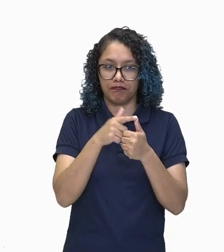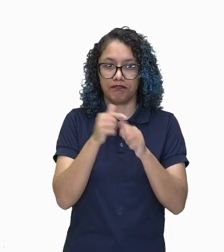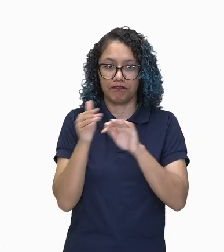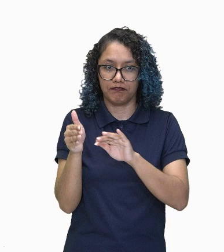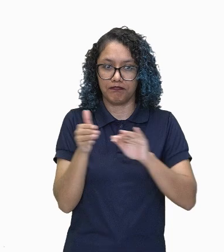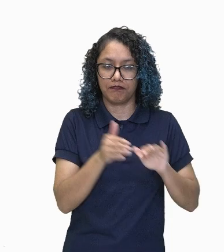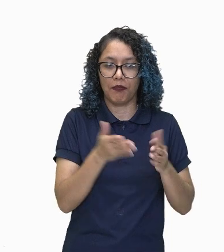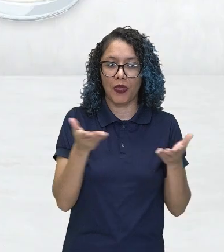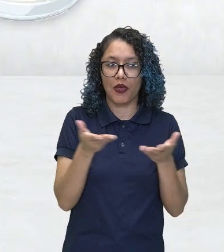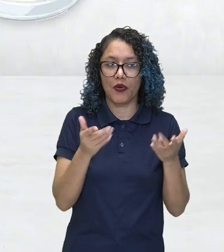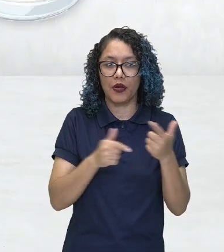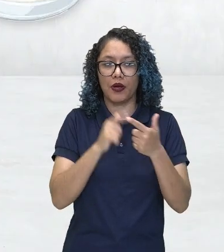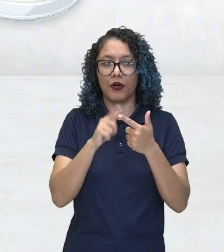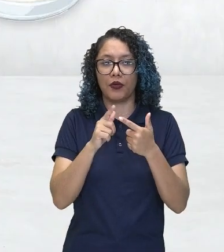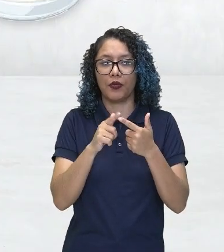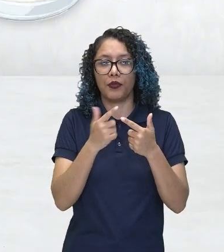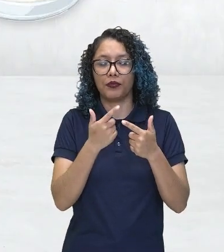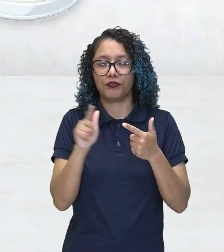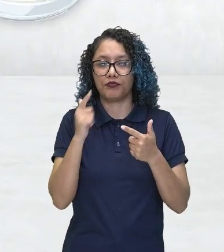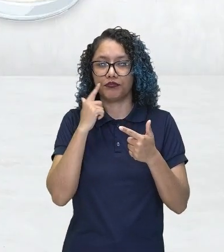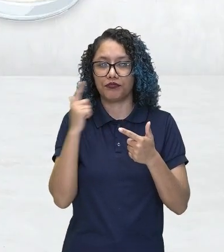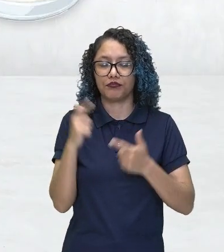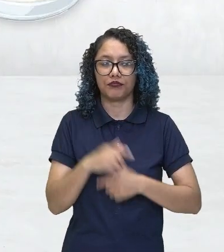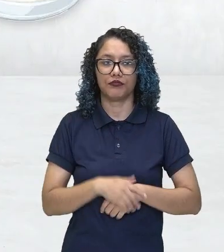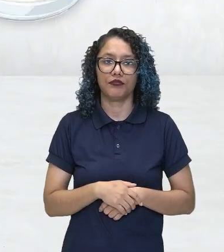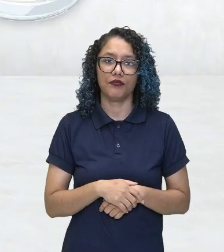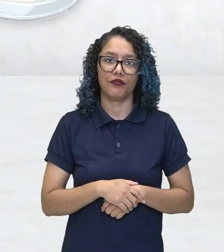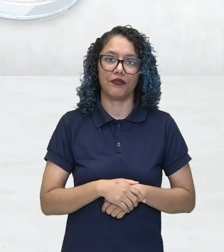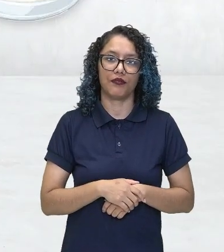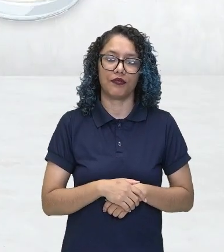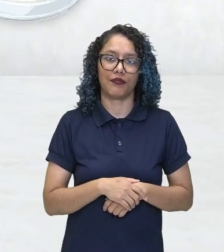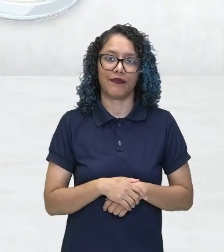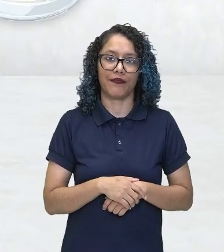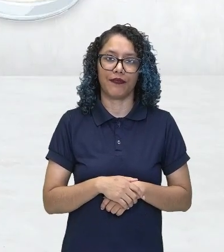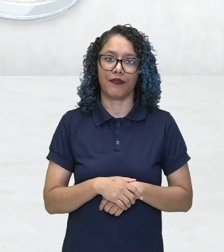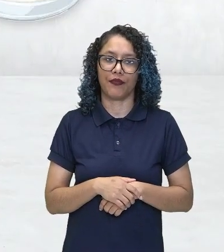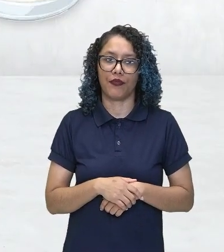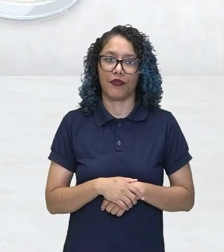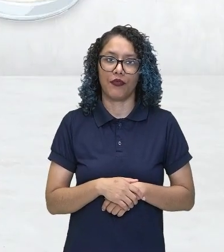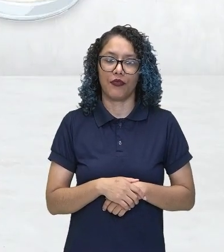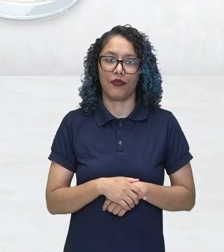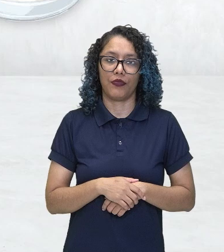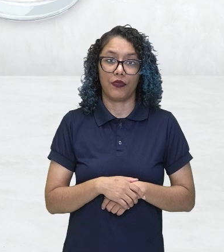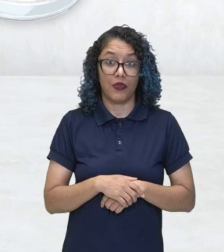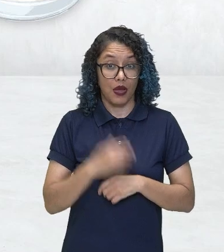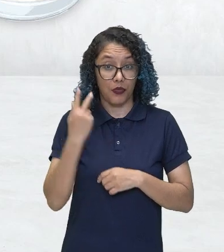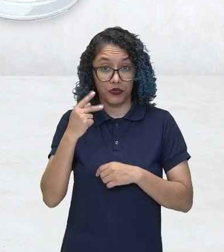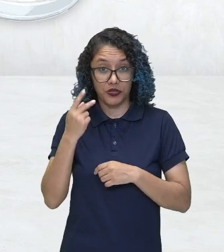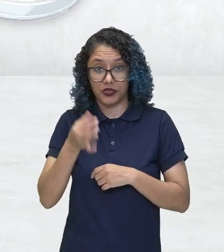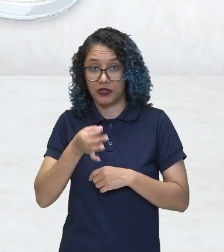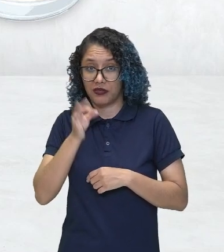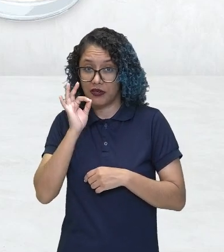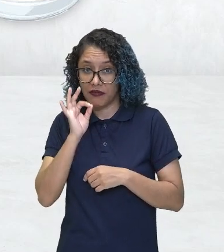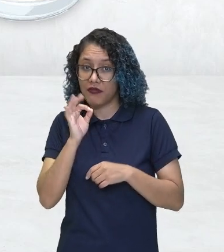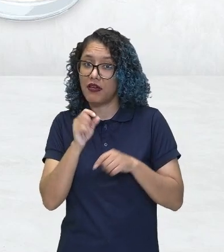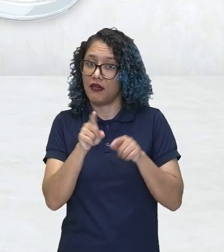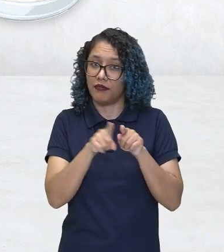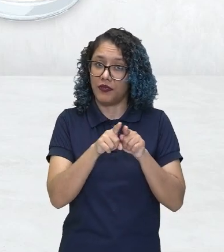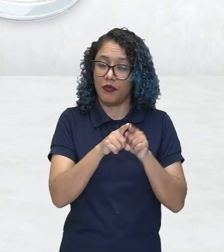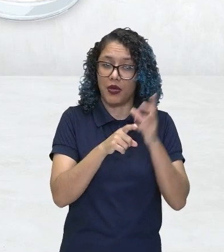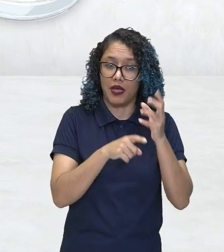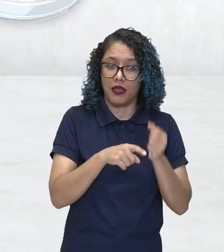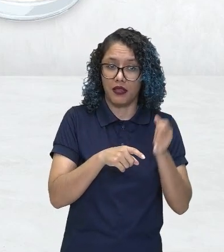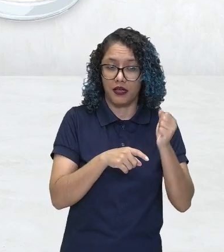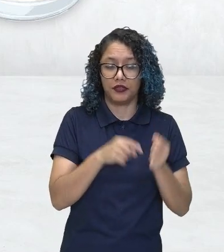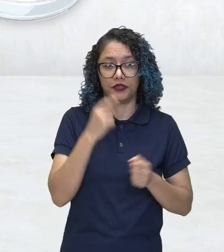segundo momento, que é aí o que nós chamamos de política do café com leite. Então nós temos